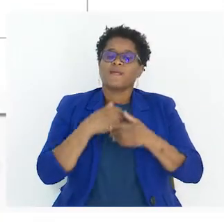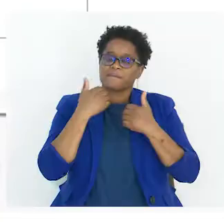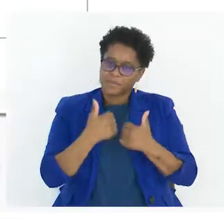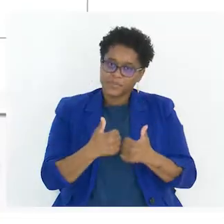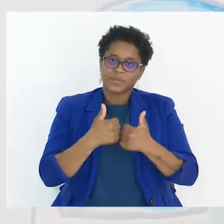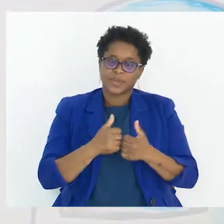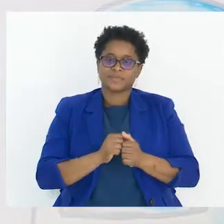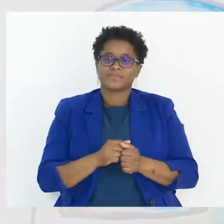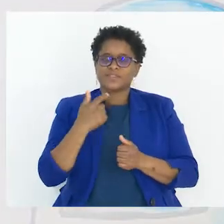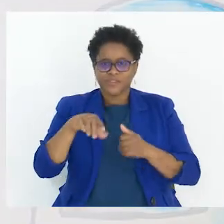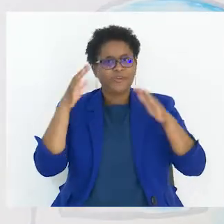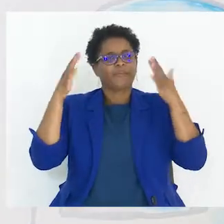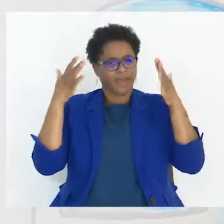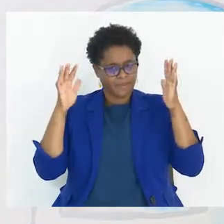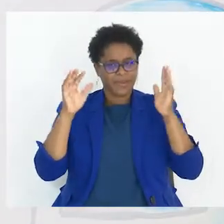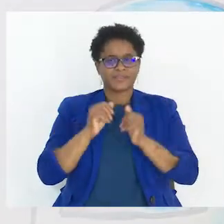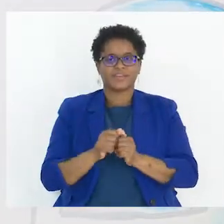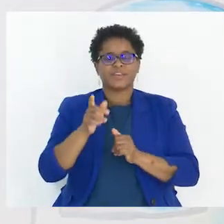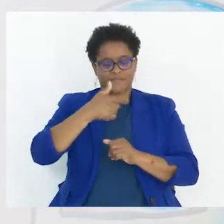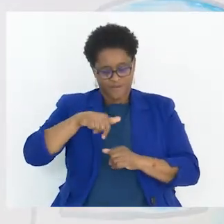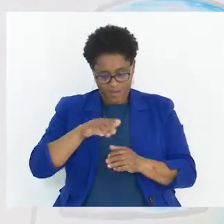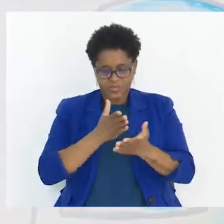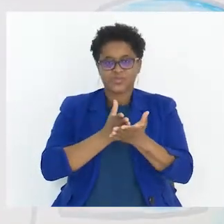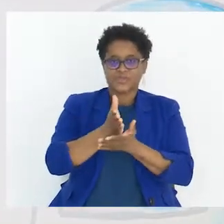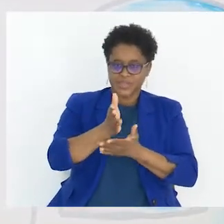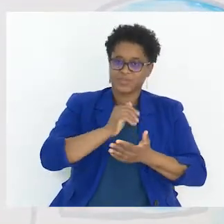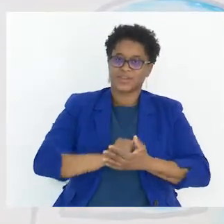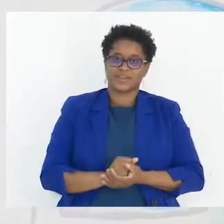Muito bem, estão de parabéns. Então vamos continuar.